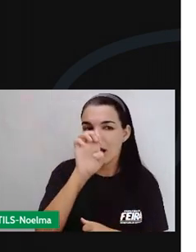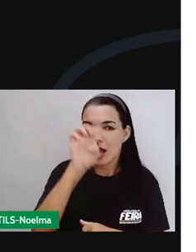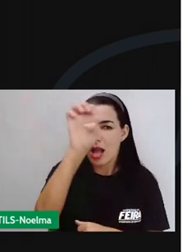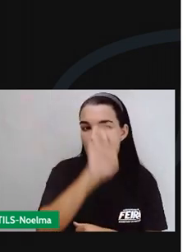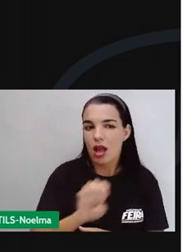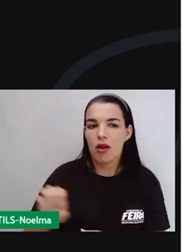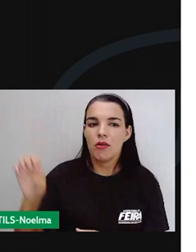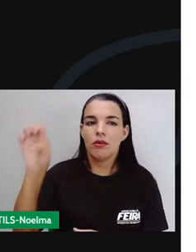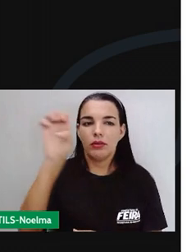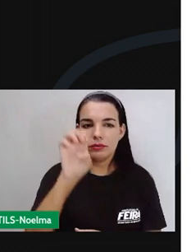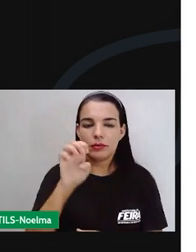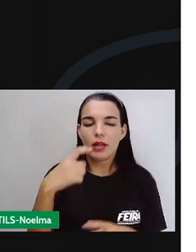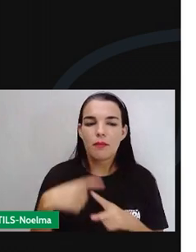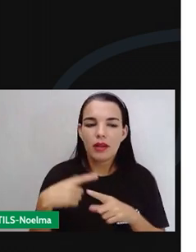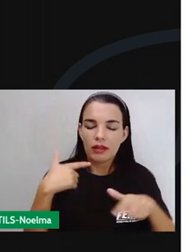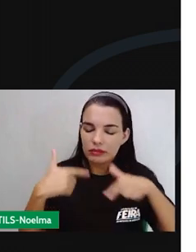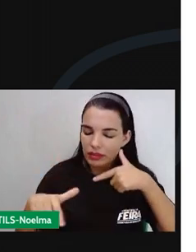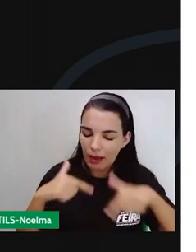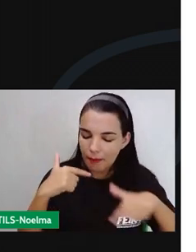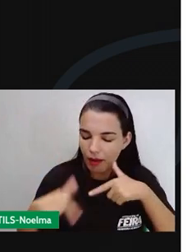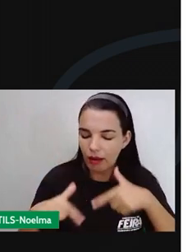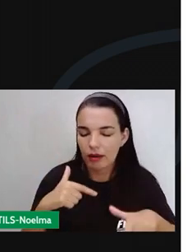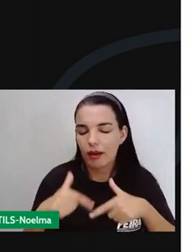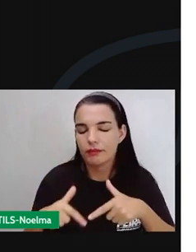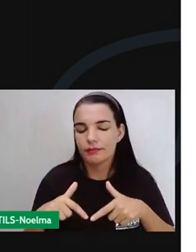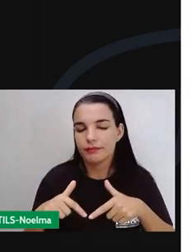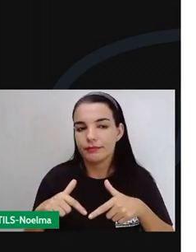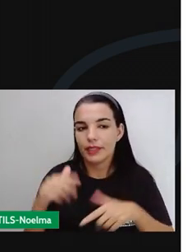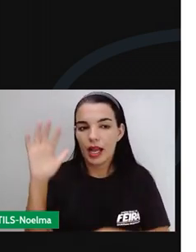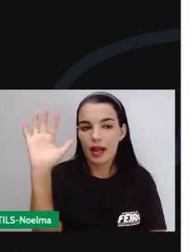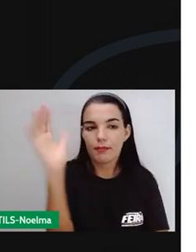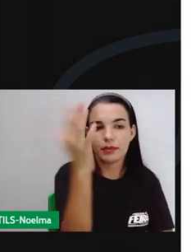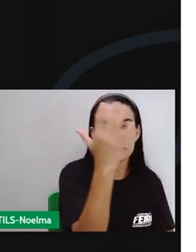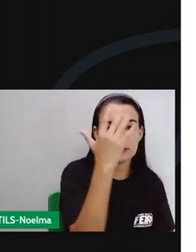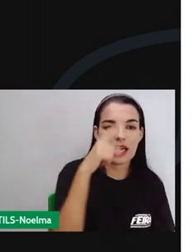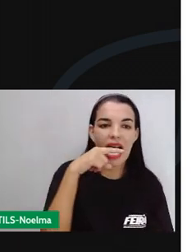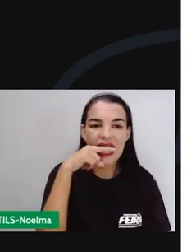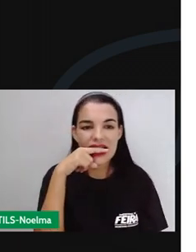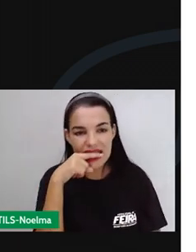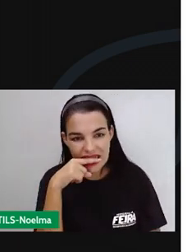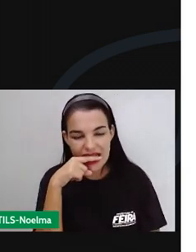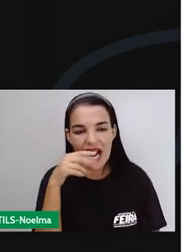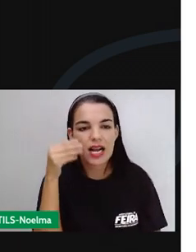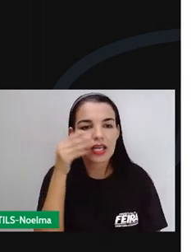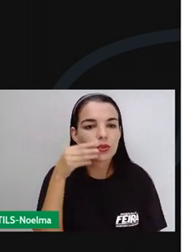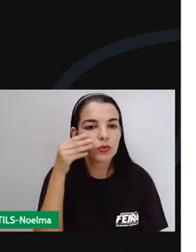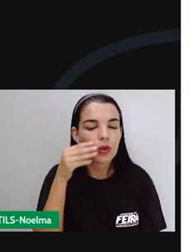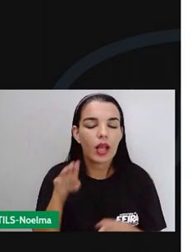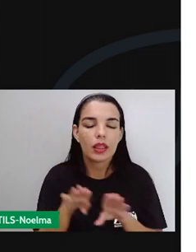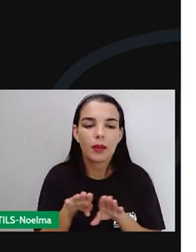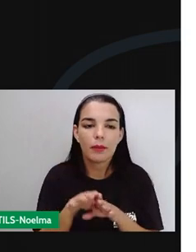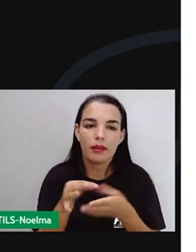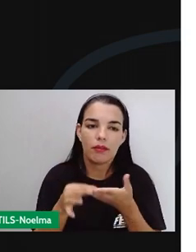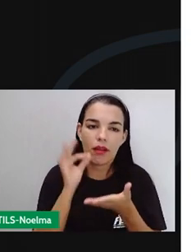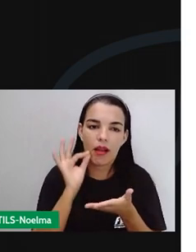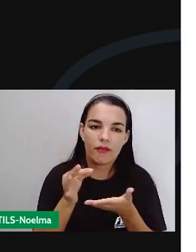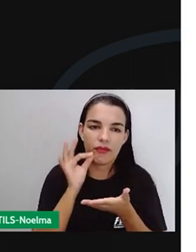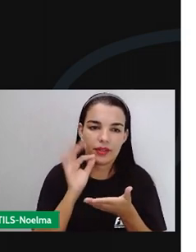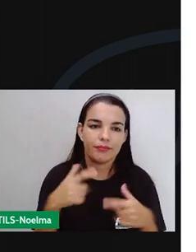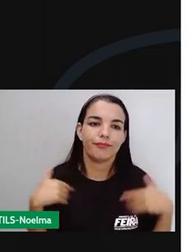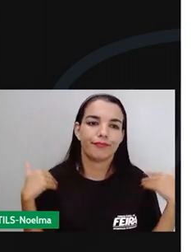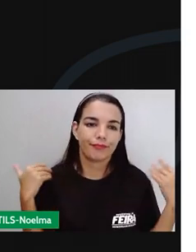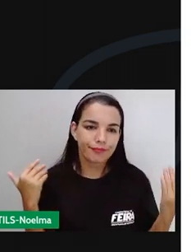em campos de plantações de café e de cana-de-açúcar. Apesar da escravidão só ter sido abolida em